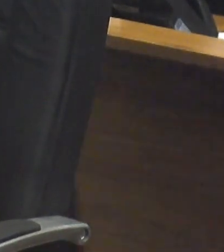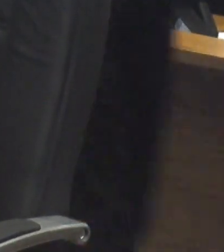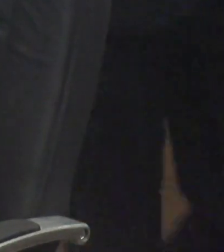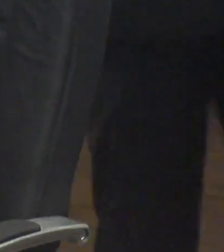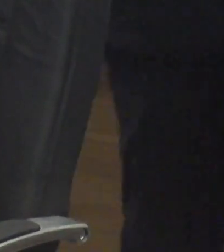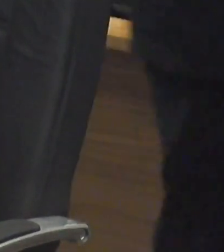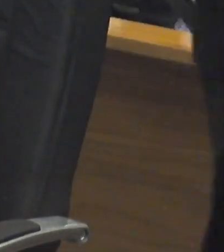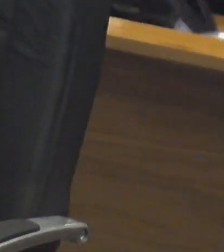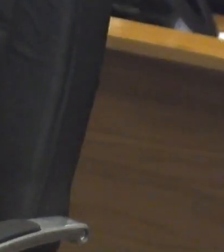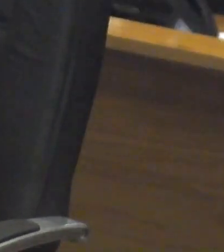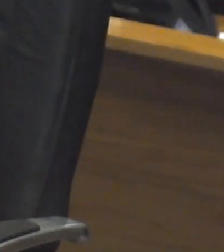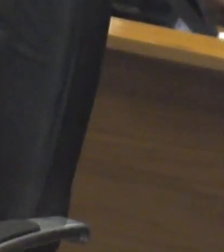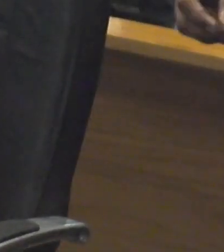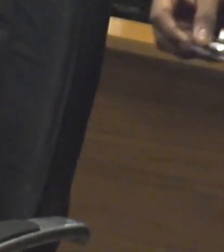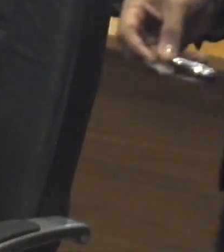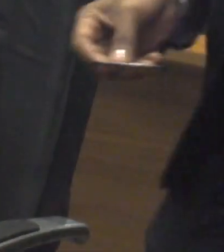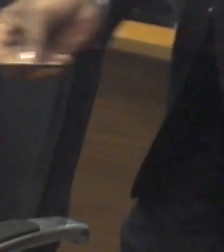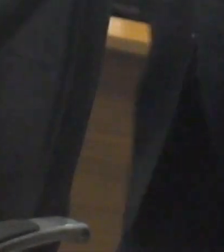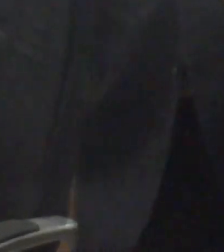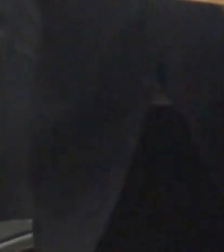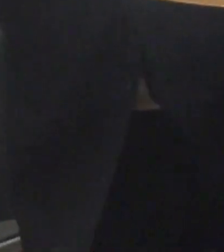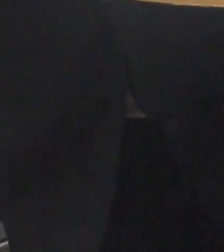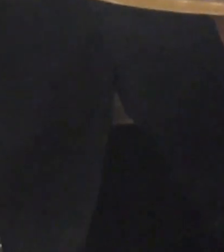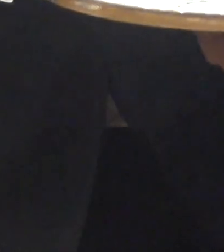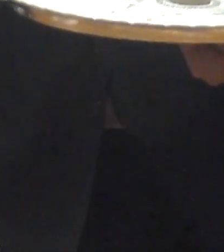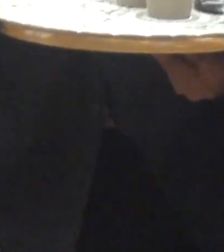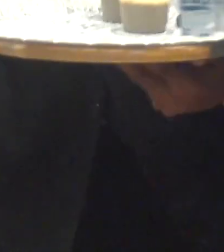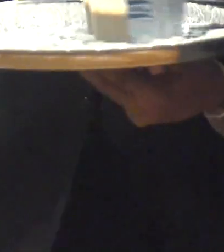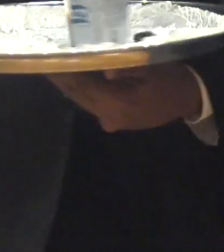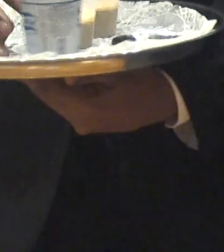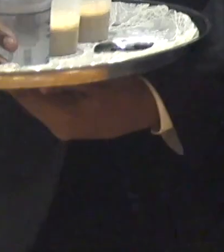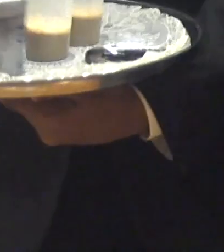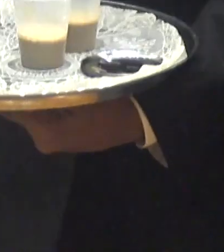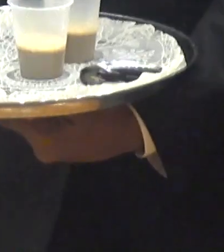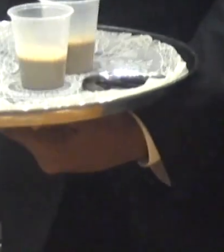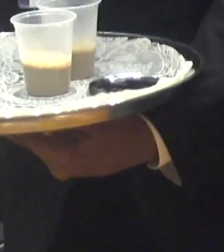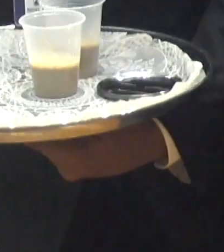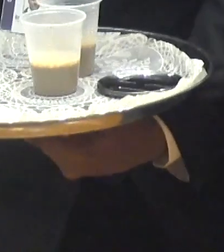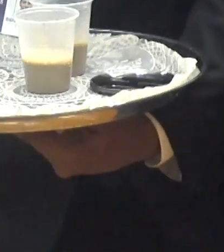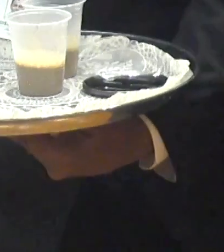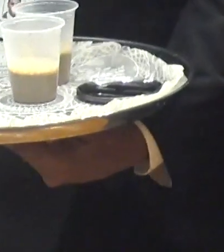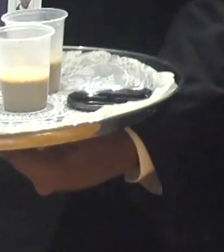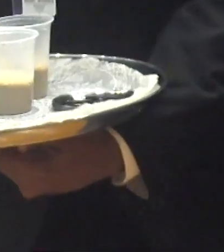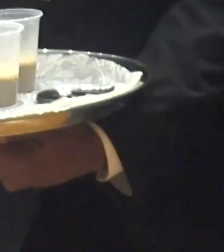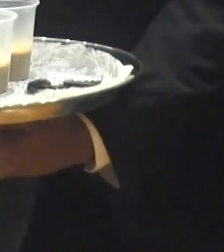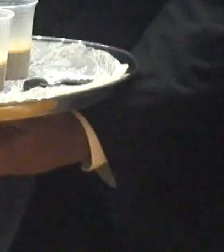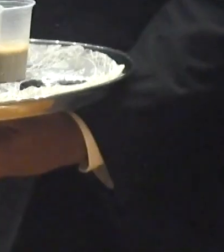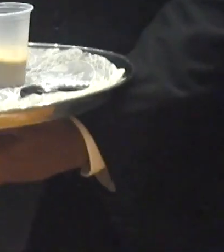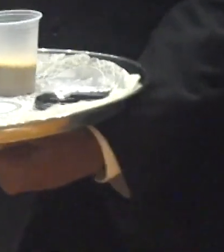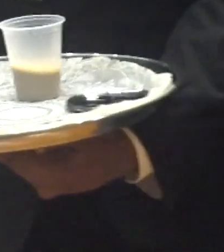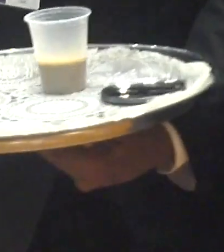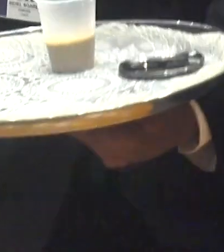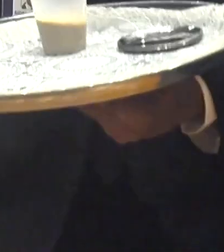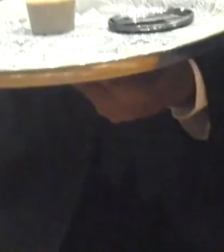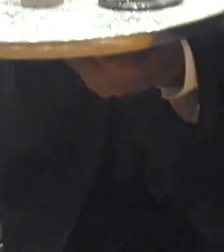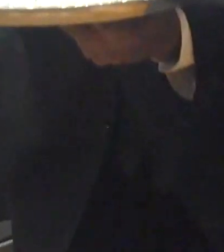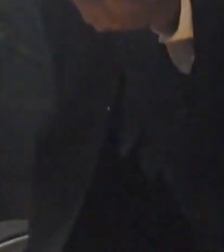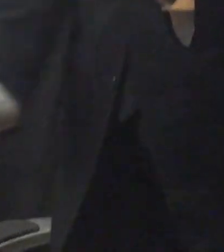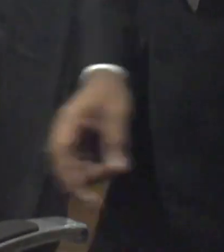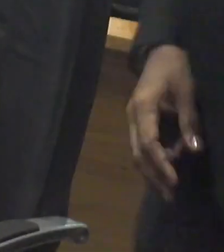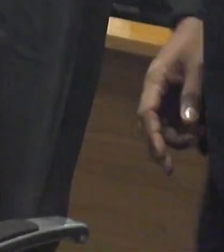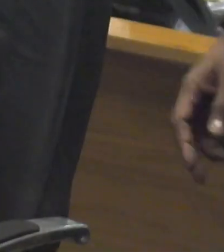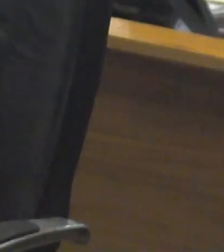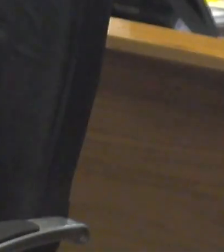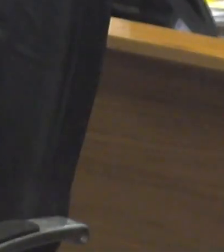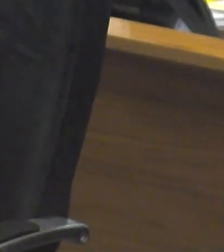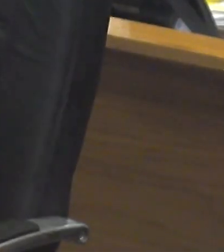do Curso. Esgotado o tempo destinado a este turno dos trabalhos, o presidente informou que não havia matéria para ser apreciada na ordem do dia. No